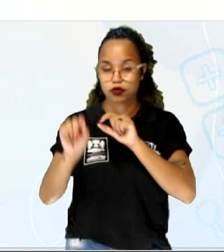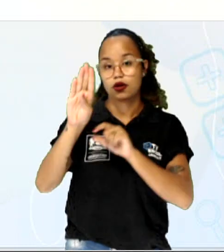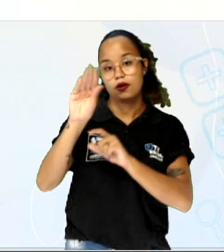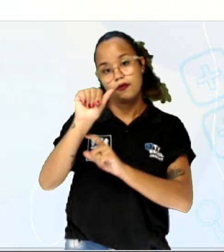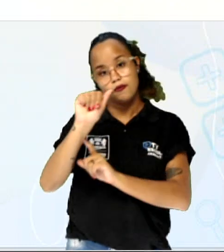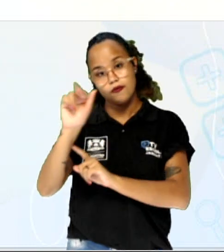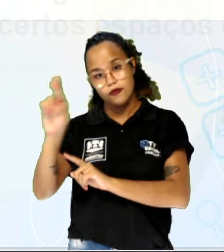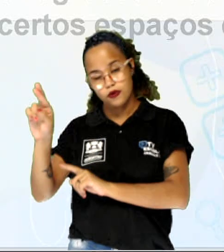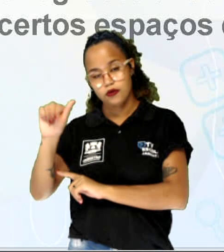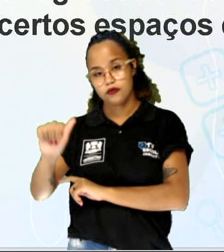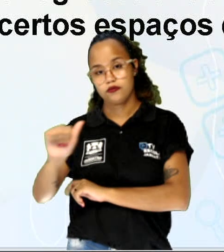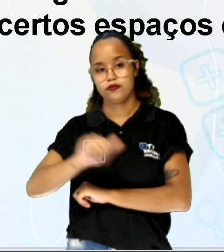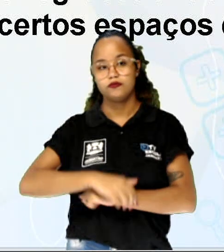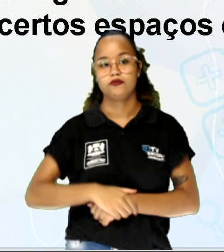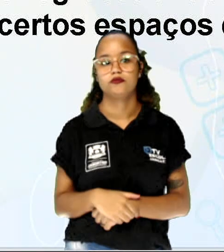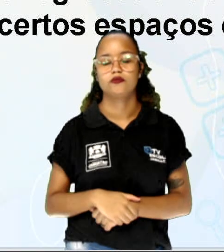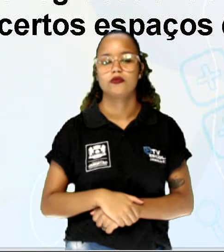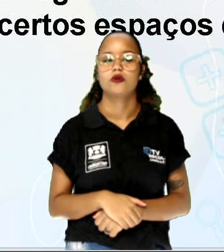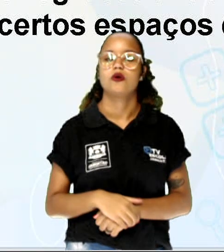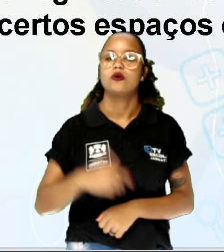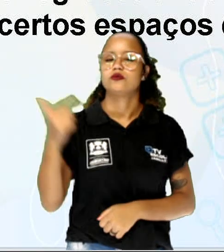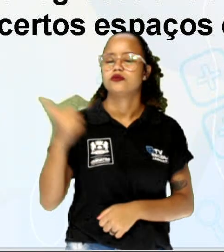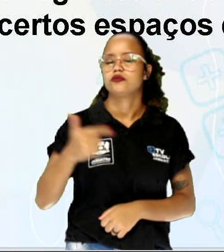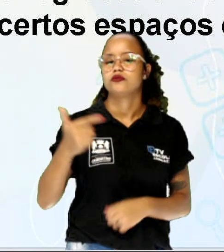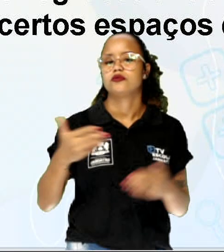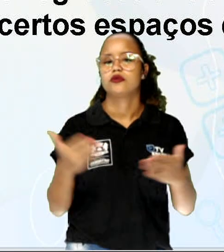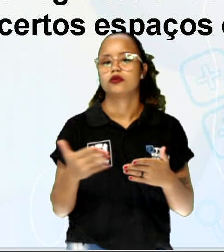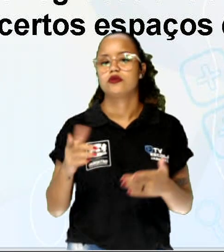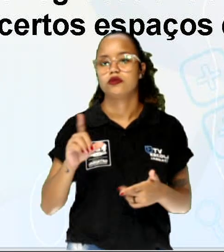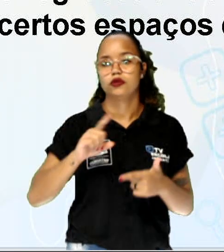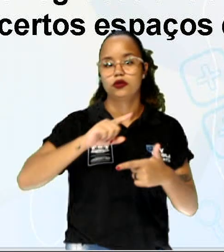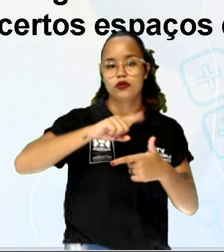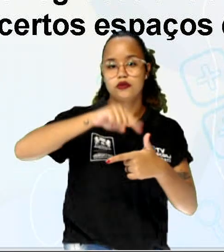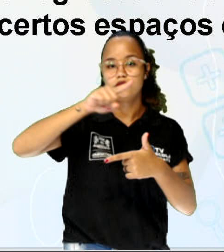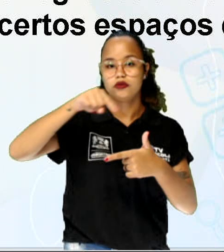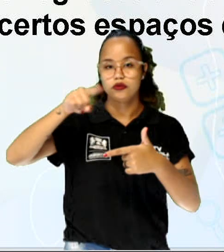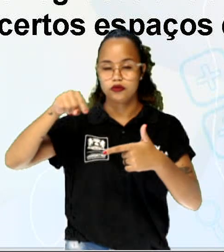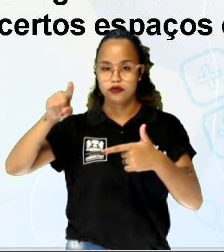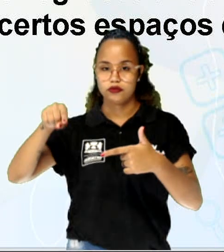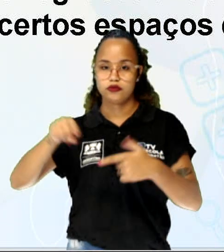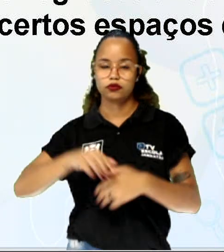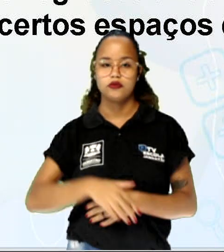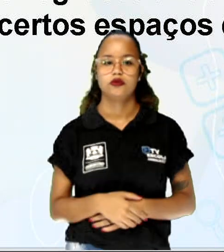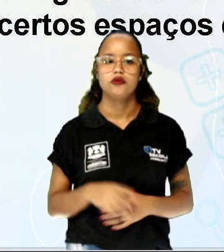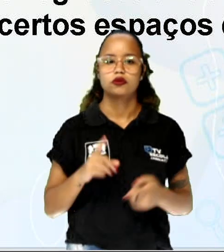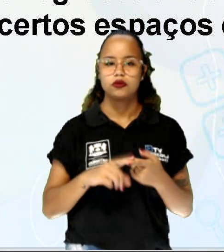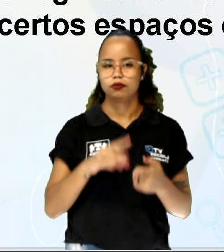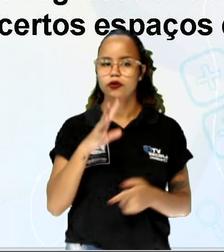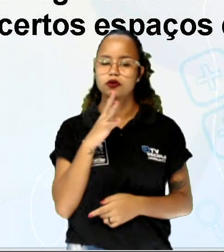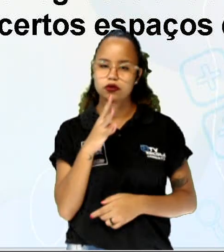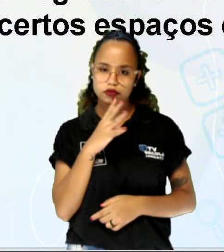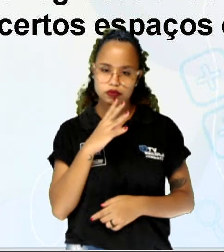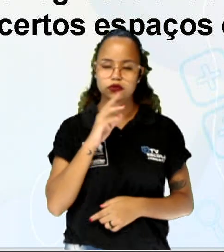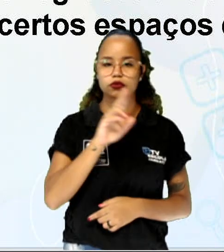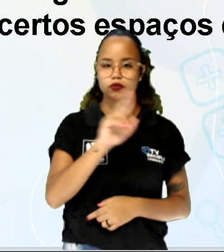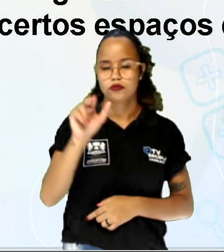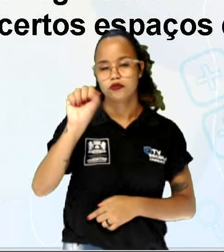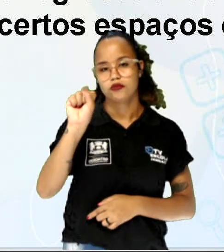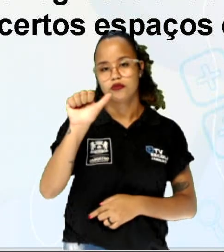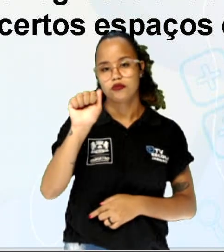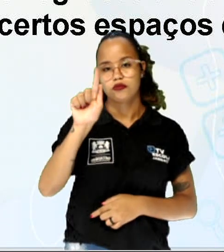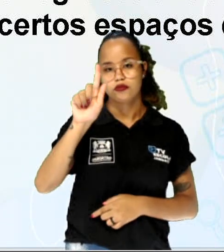certo? Vamos ver um segundo tipo de gráfico, que é o gráfico de linhas, que é também conhecido como gráfico de segmento.